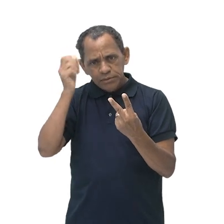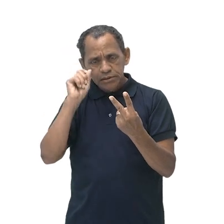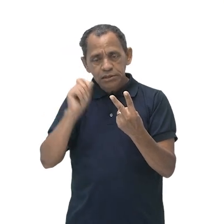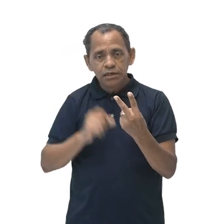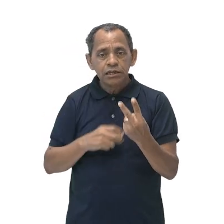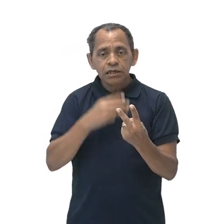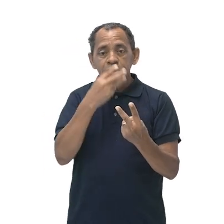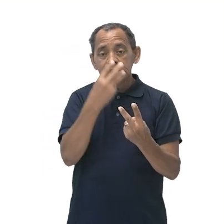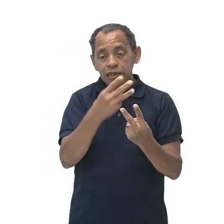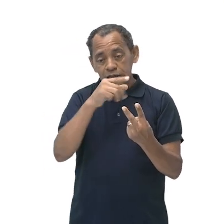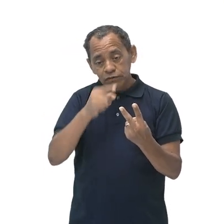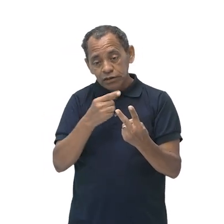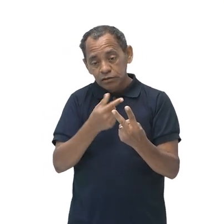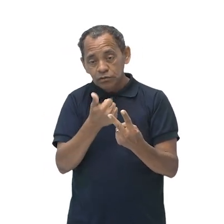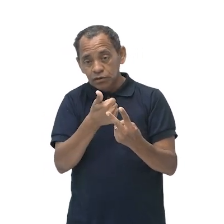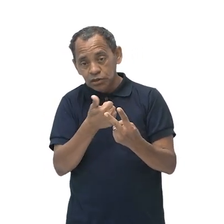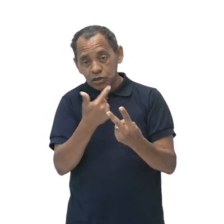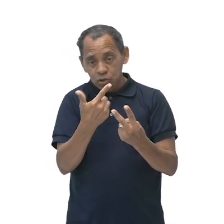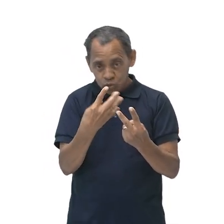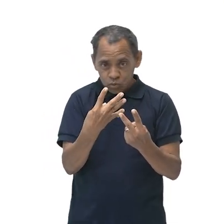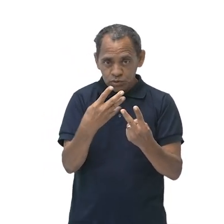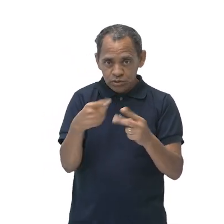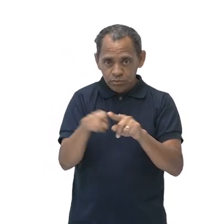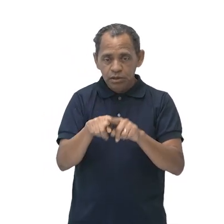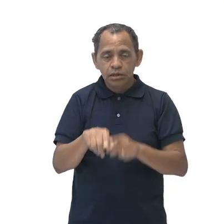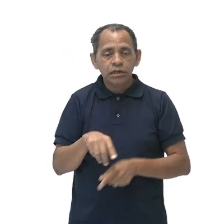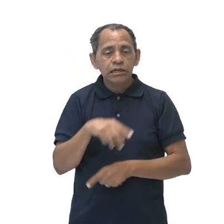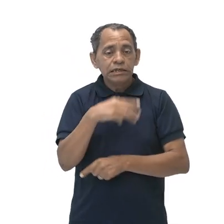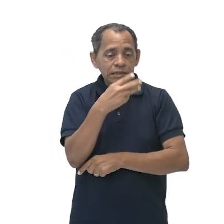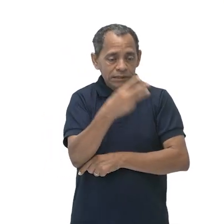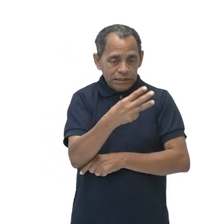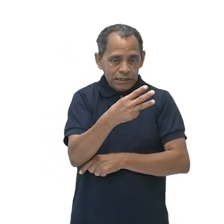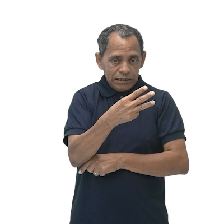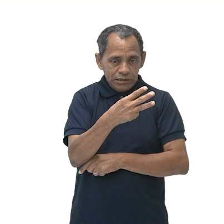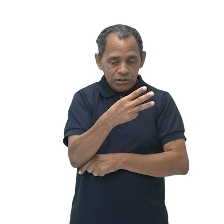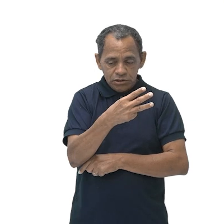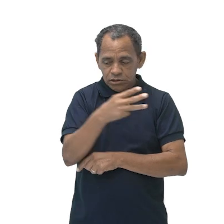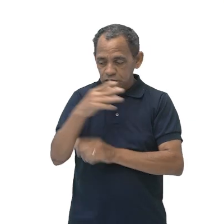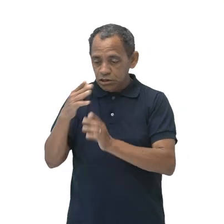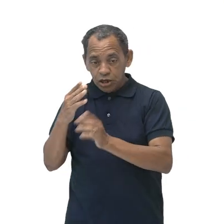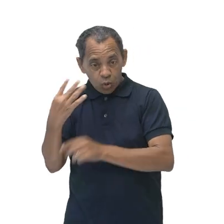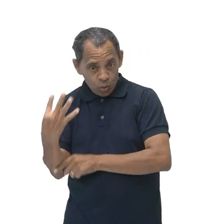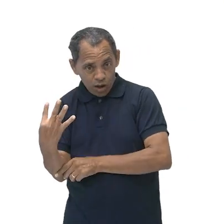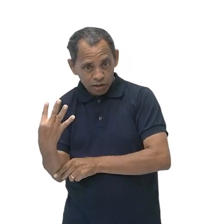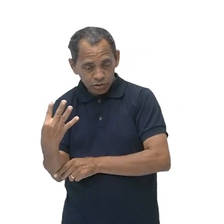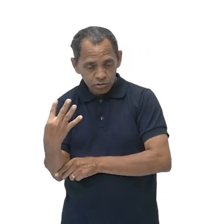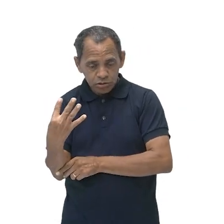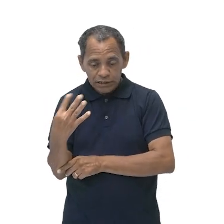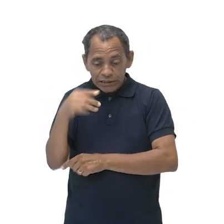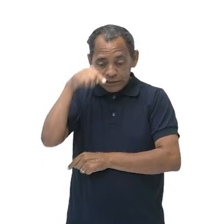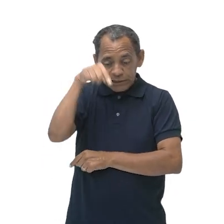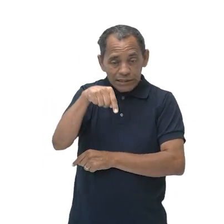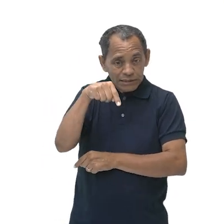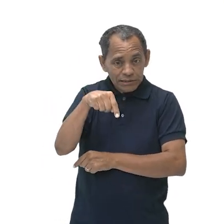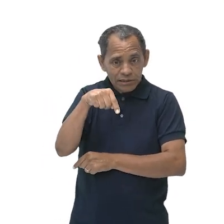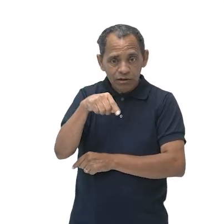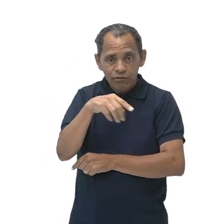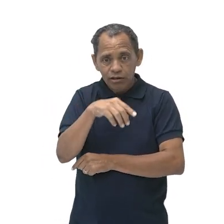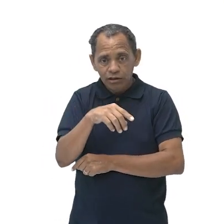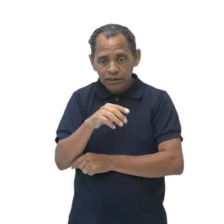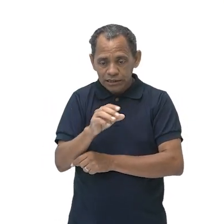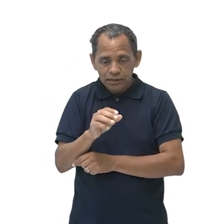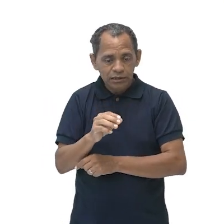o 3 e o 4. Ele vai estar nesse intervalo aqui, ó, entre 3 e 4. Vamos supor aqui